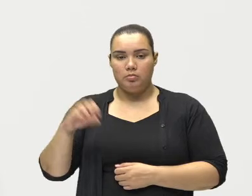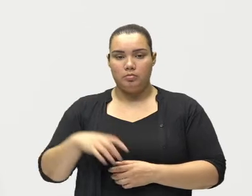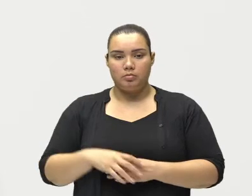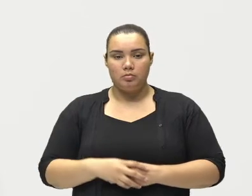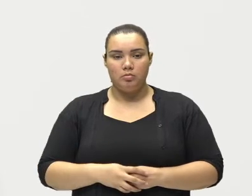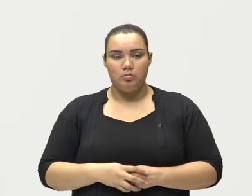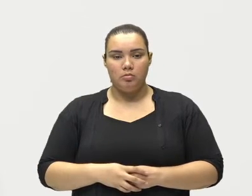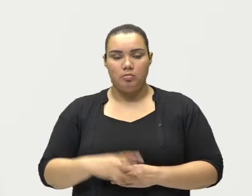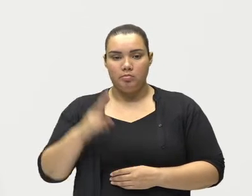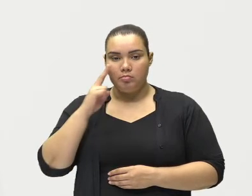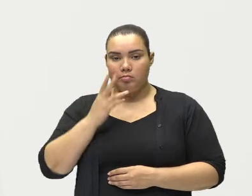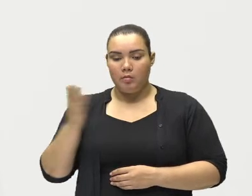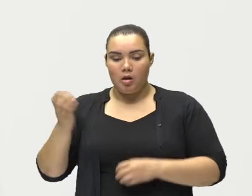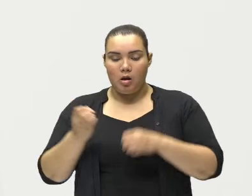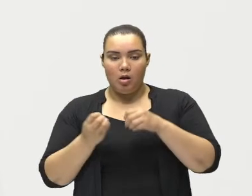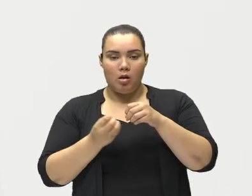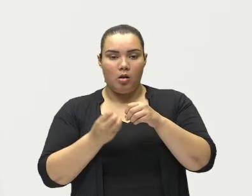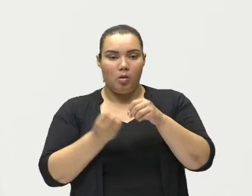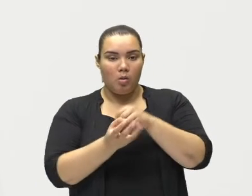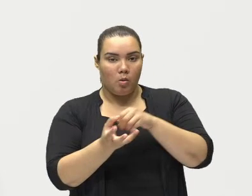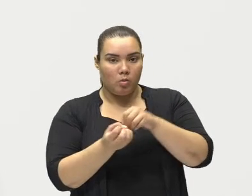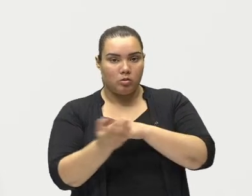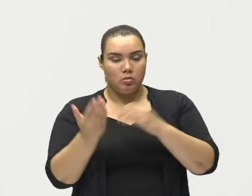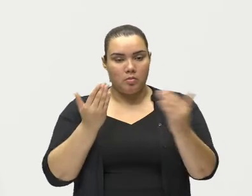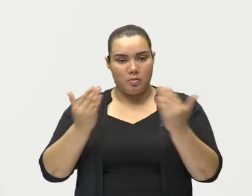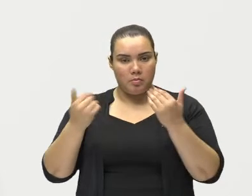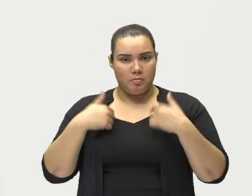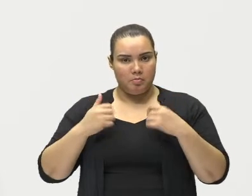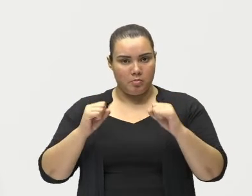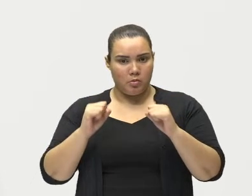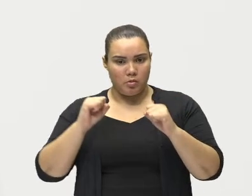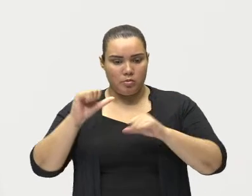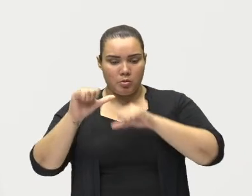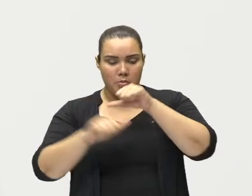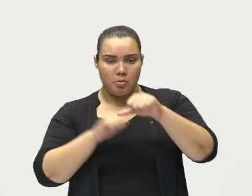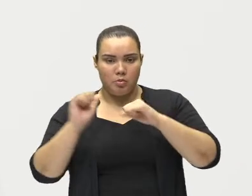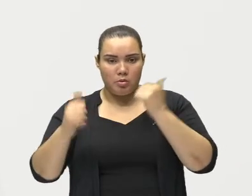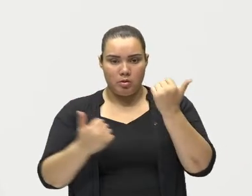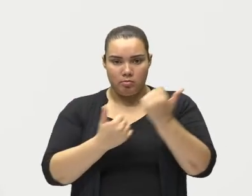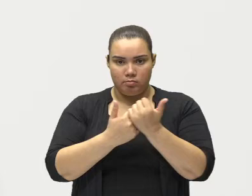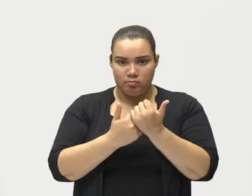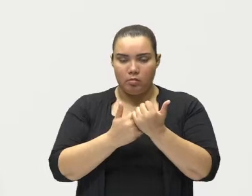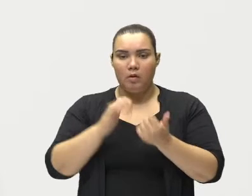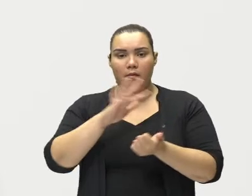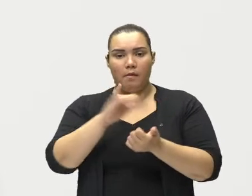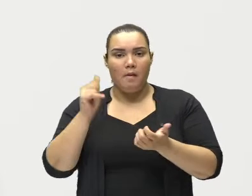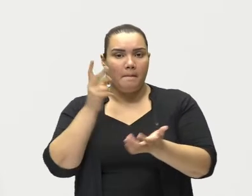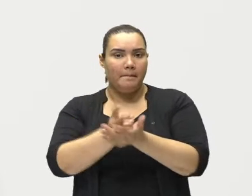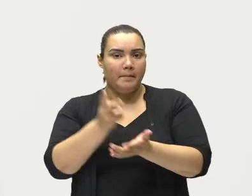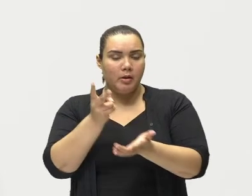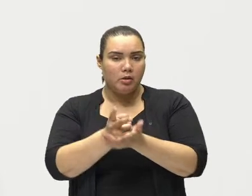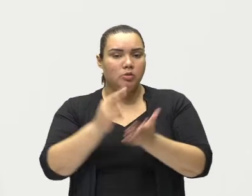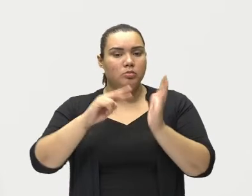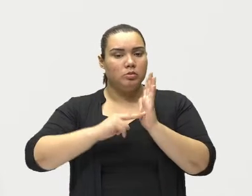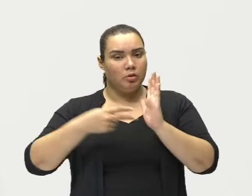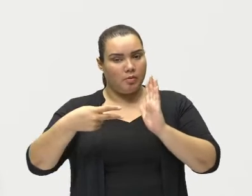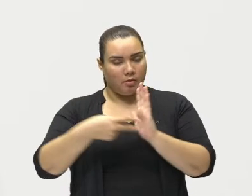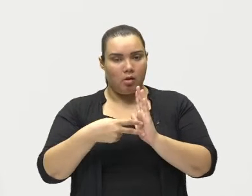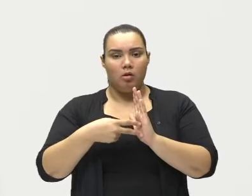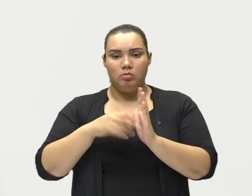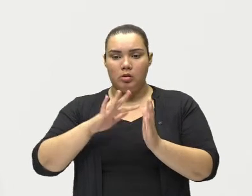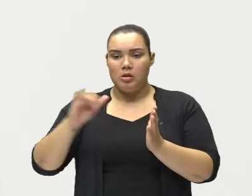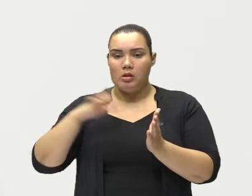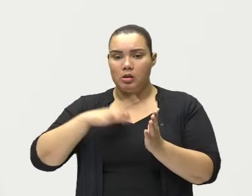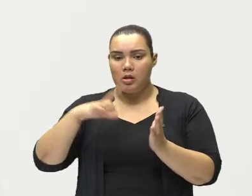Essa locução aqui, essa locução comparativa, eu posso substituir e vai manter o mesmo sentido, o mesmo